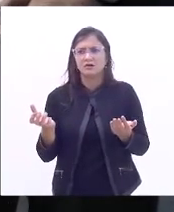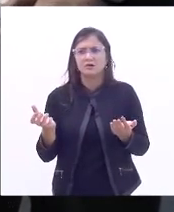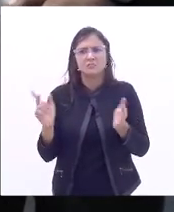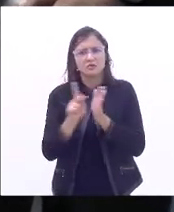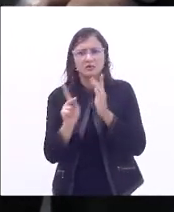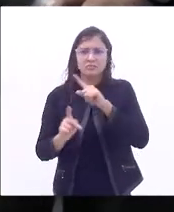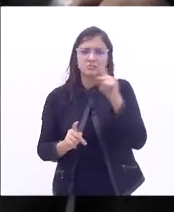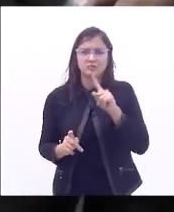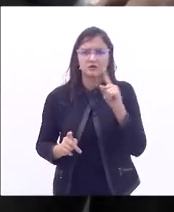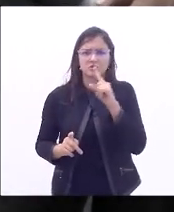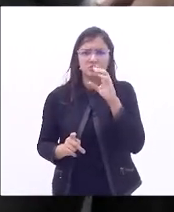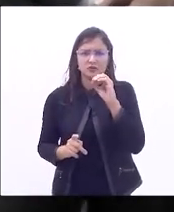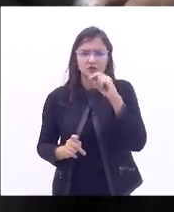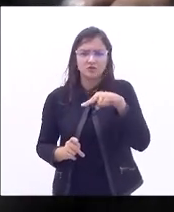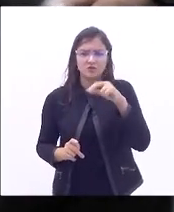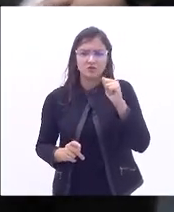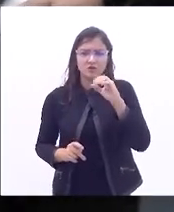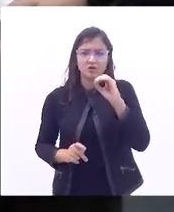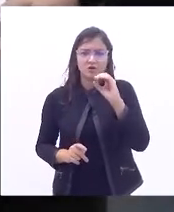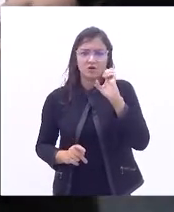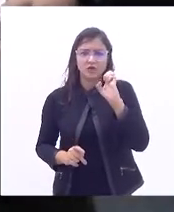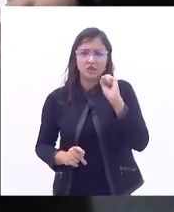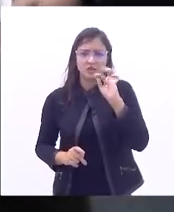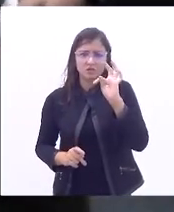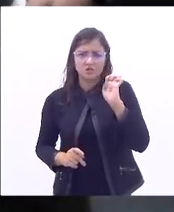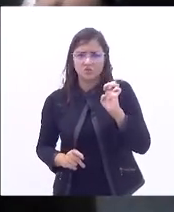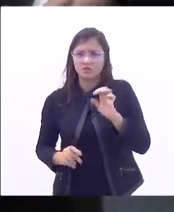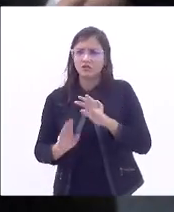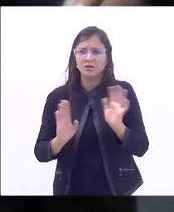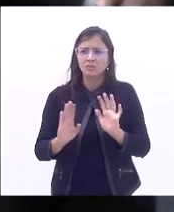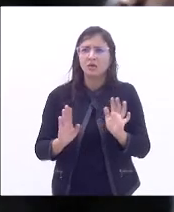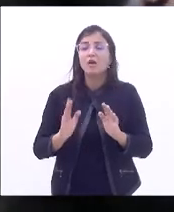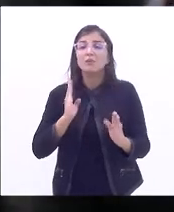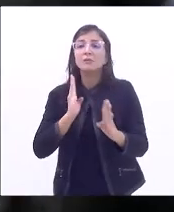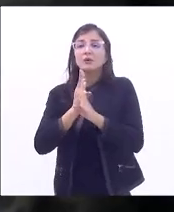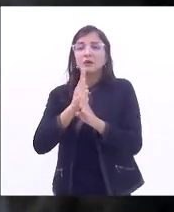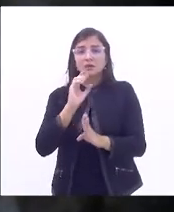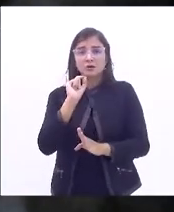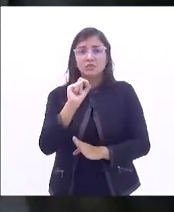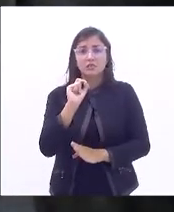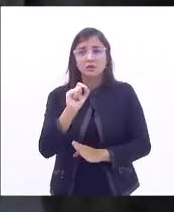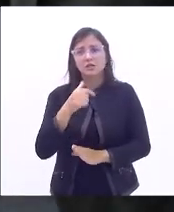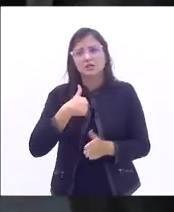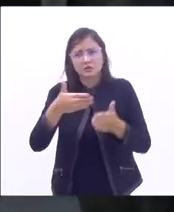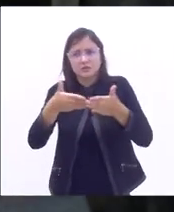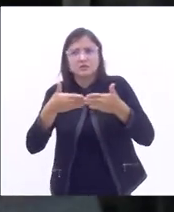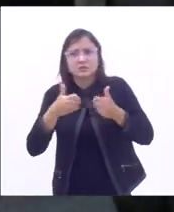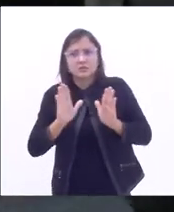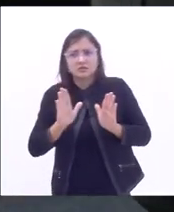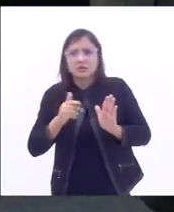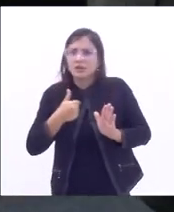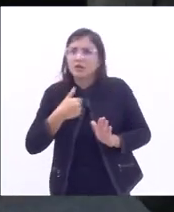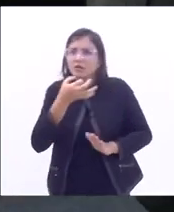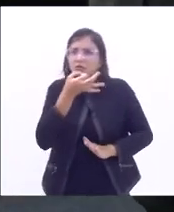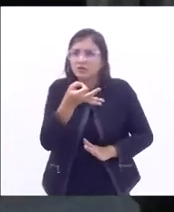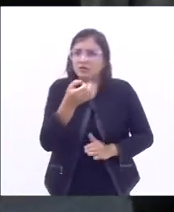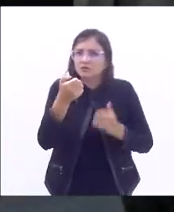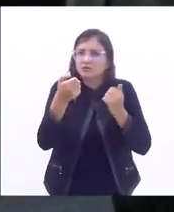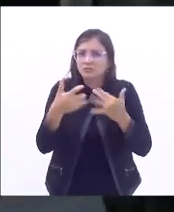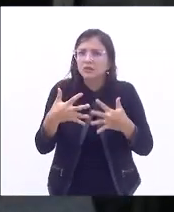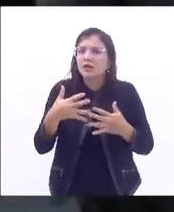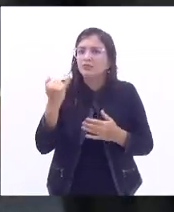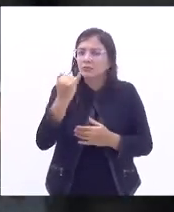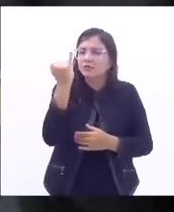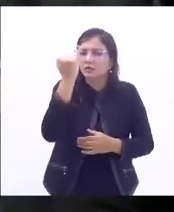Oeste. Porém, também... Dá licença, senhor presidente. Eu acho que esse meu depoimento é muito importante. Tem que ter um